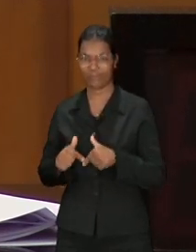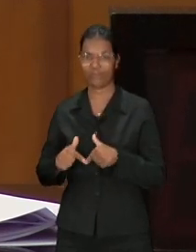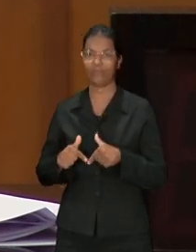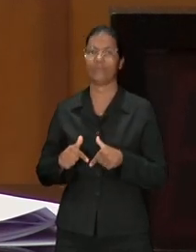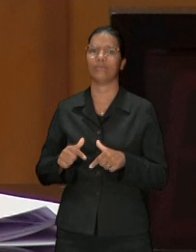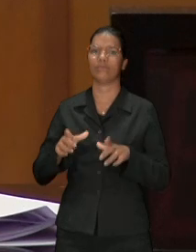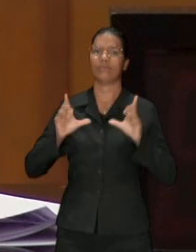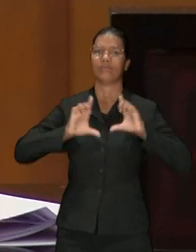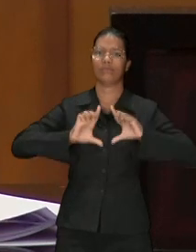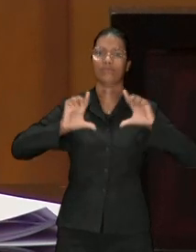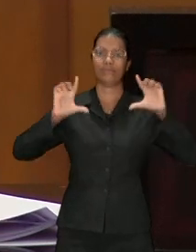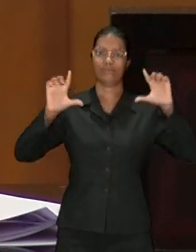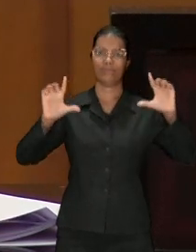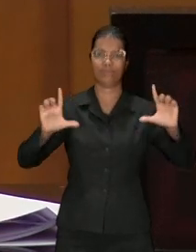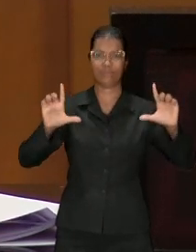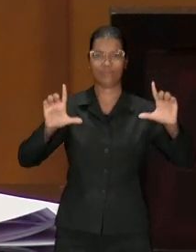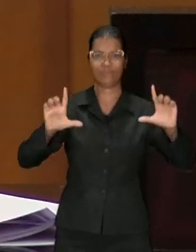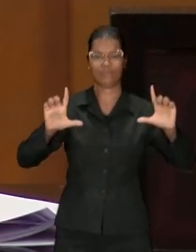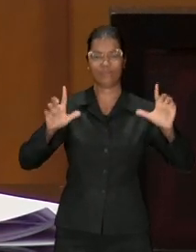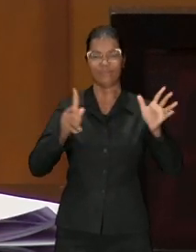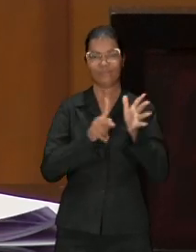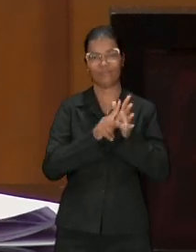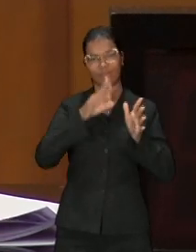mato-grossense, comendas e moções.